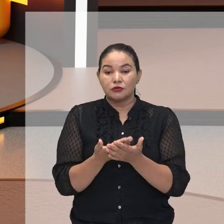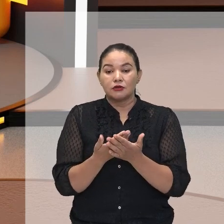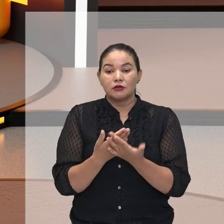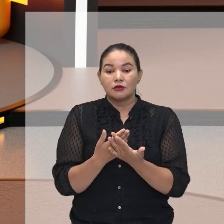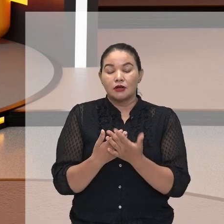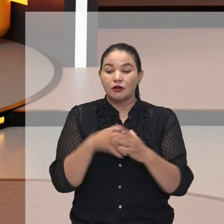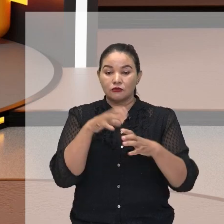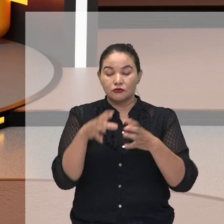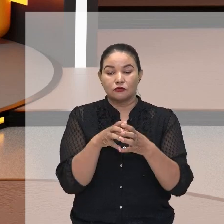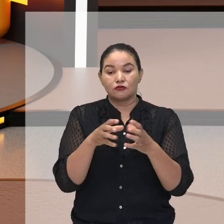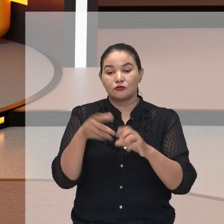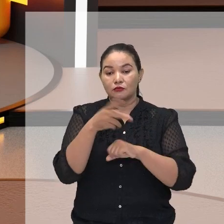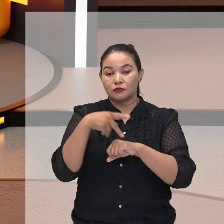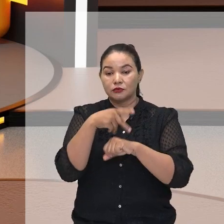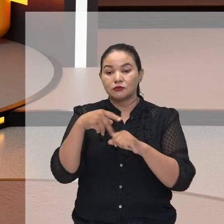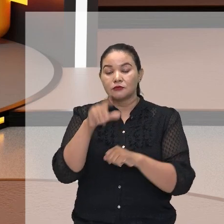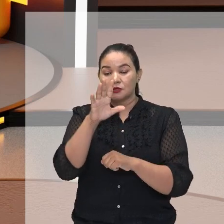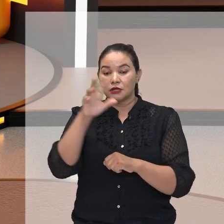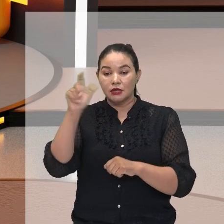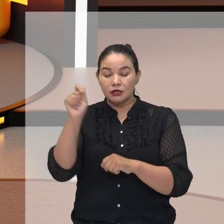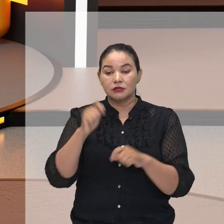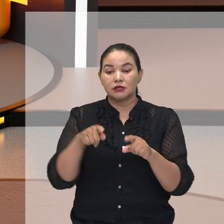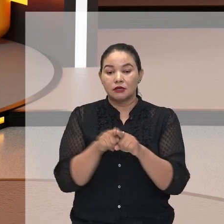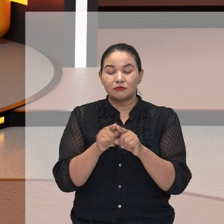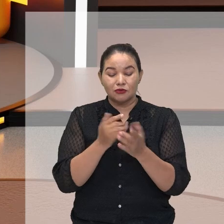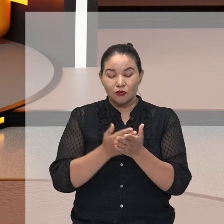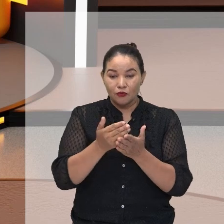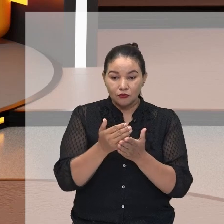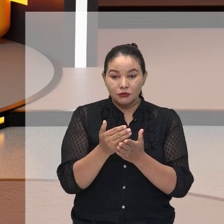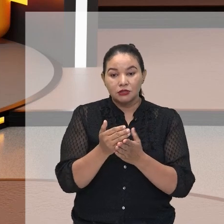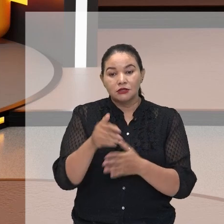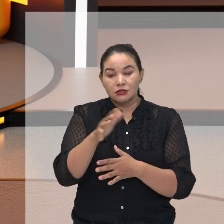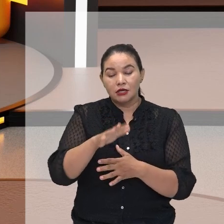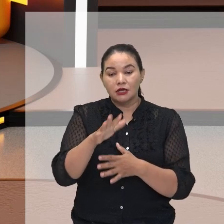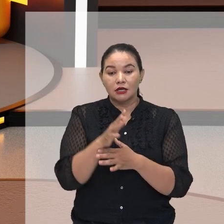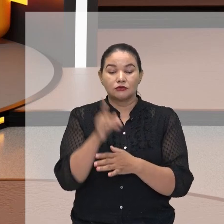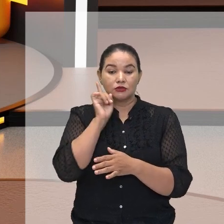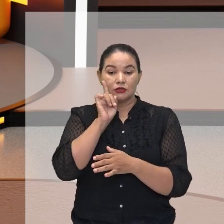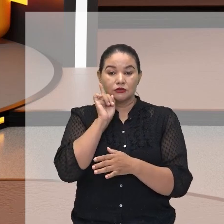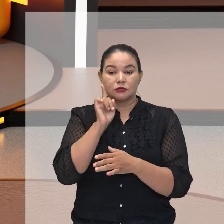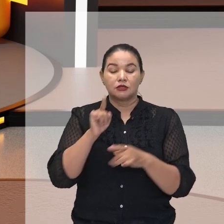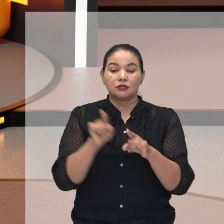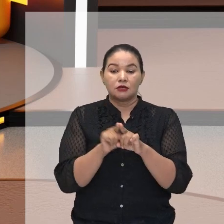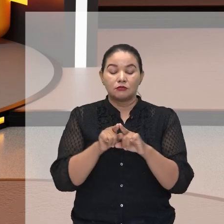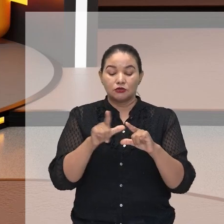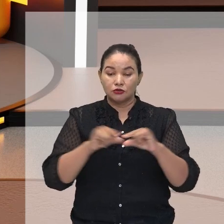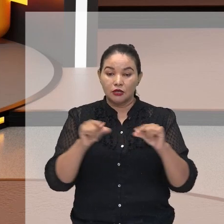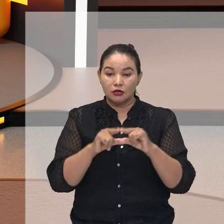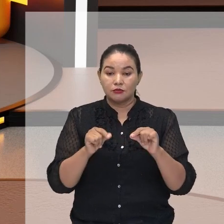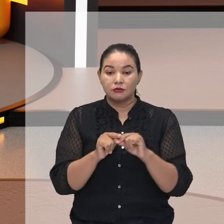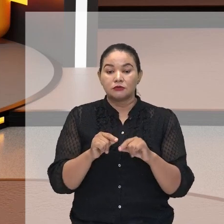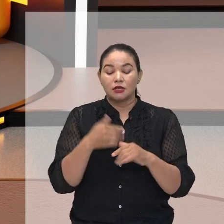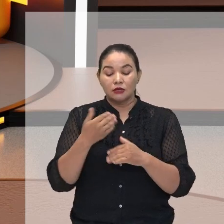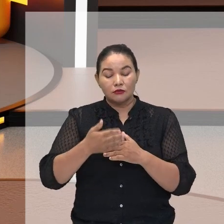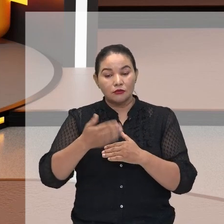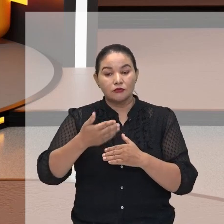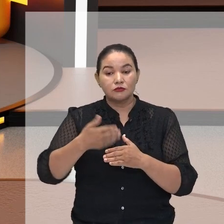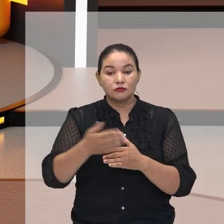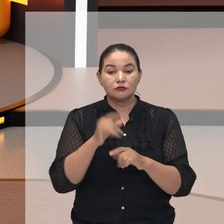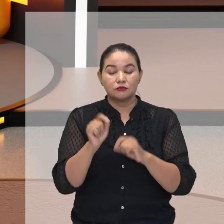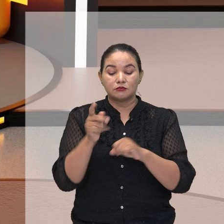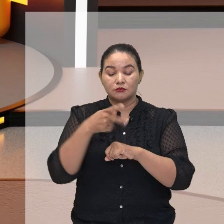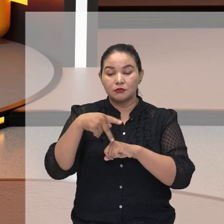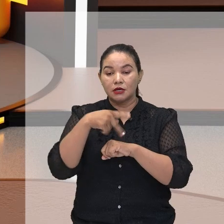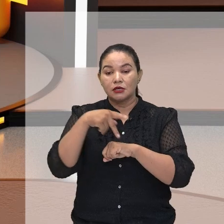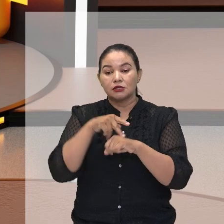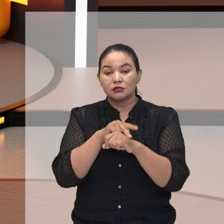tigres asiáticos, como tudo se inicia, né, principalmente vinculado ali com os Estados Unidos e com o Japão. E com o passar dos anos, os países eles